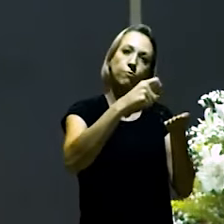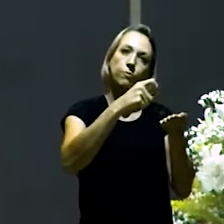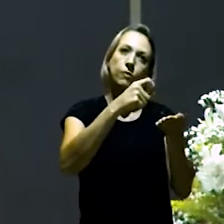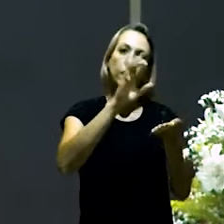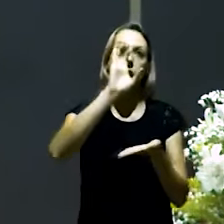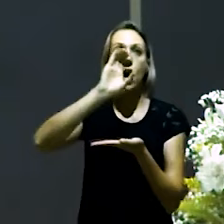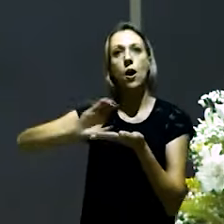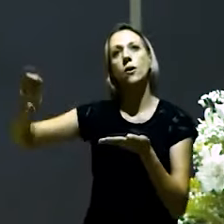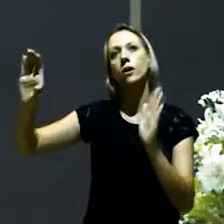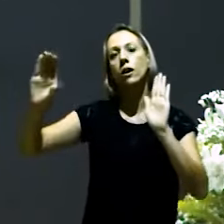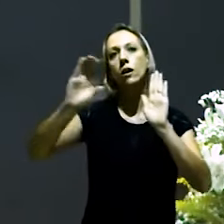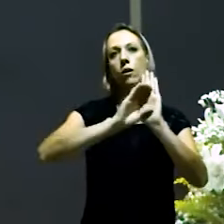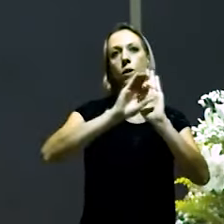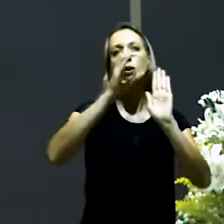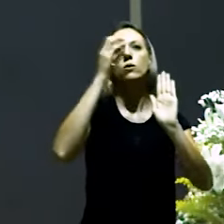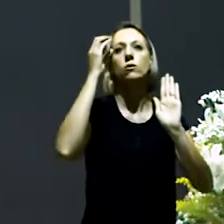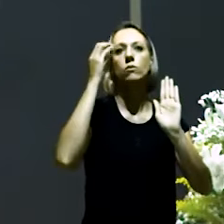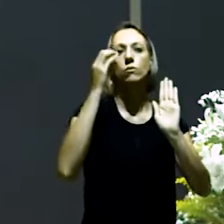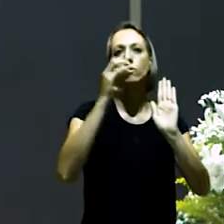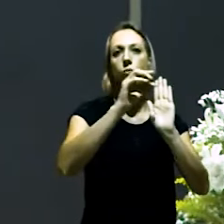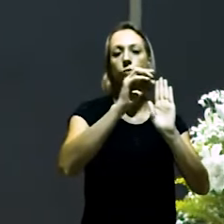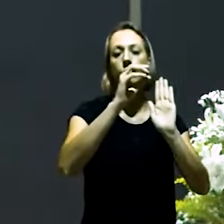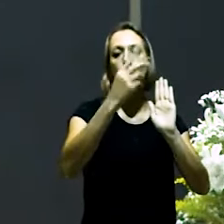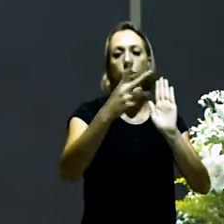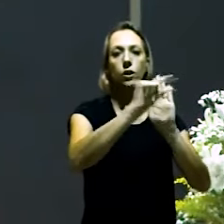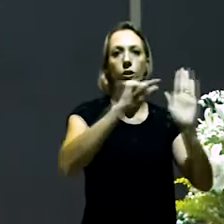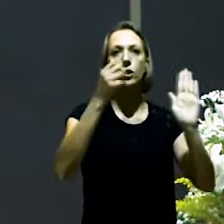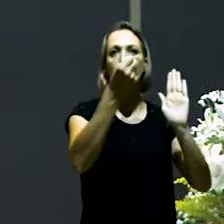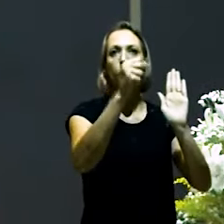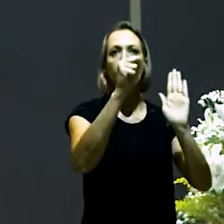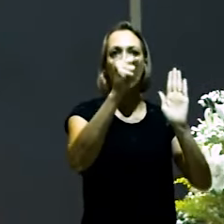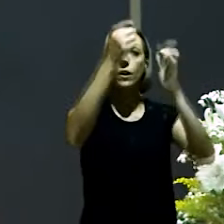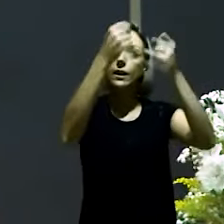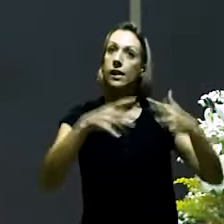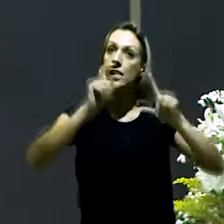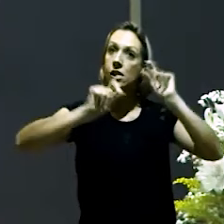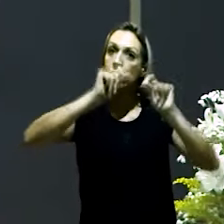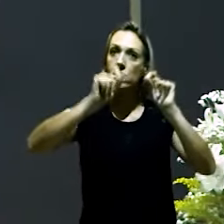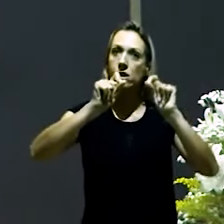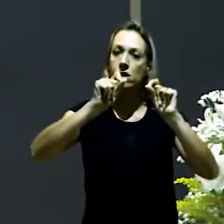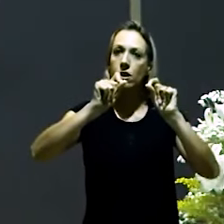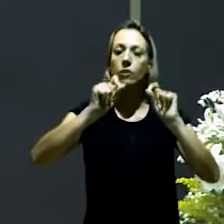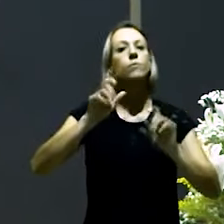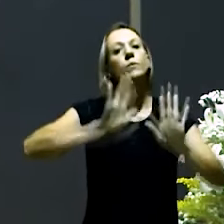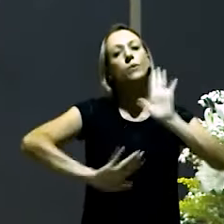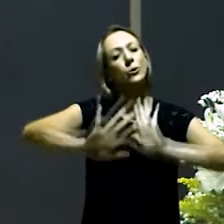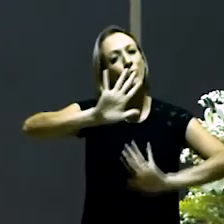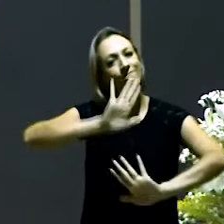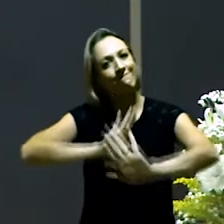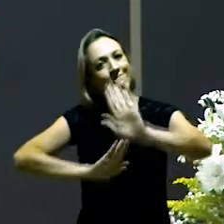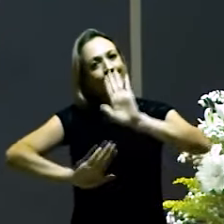no versículo 8 de Colossenses 2, Paulo faz uma advertência àquela igreja, dizendo assim: tenham cuidado para que